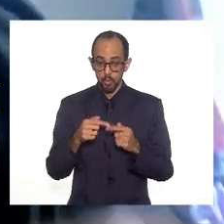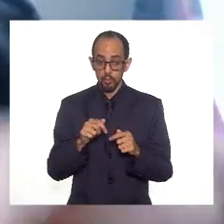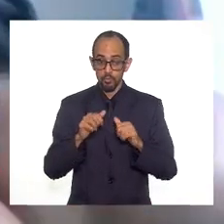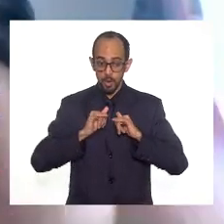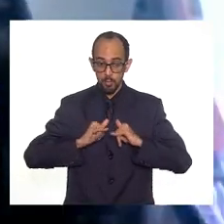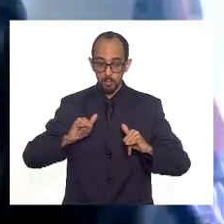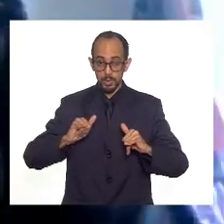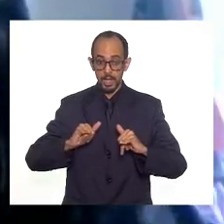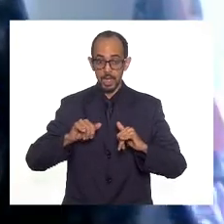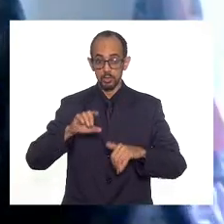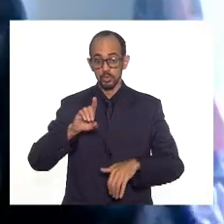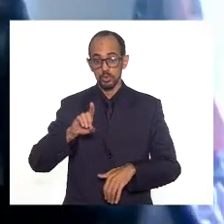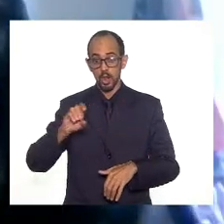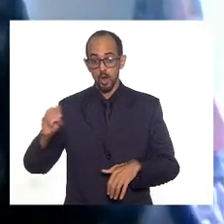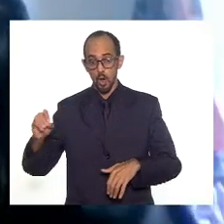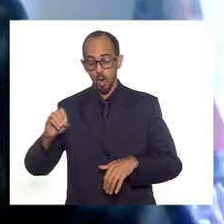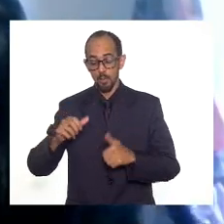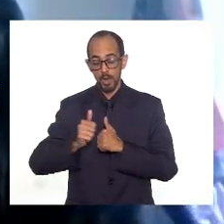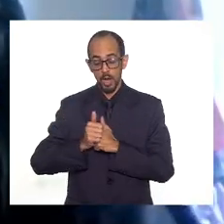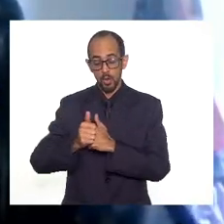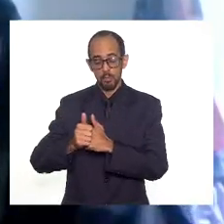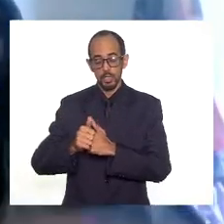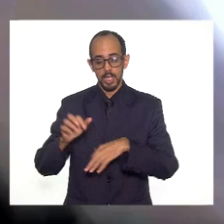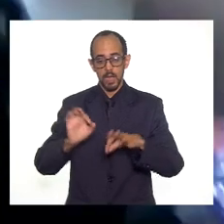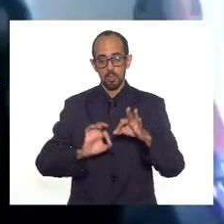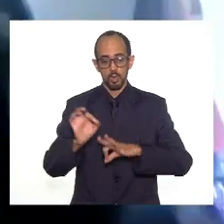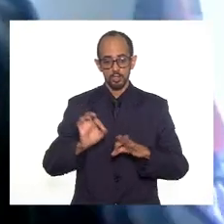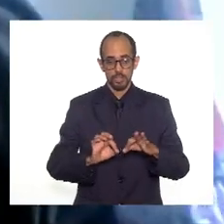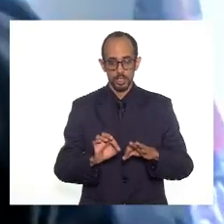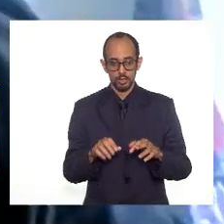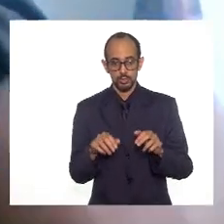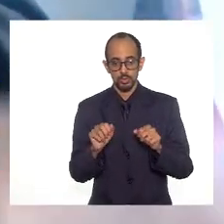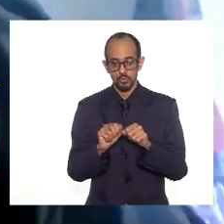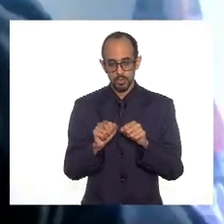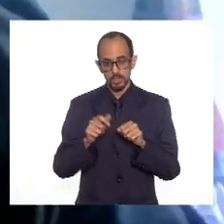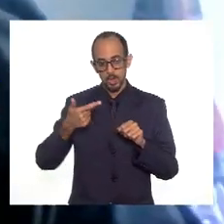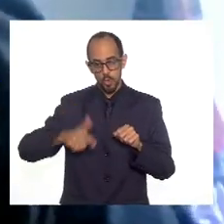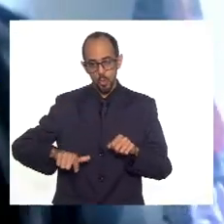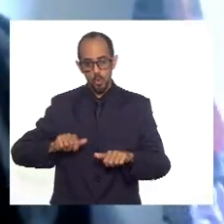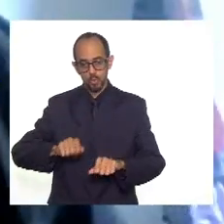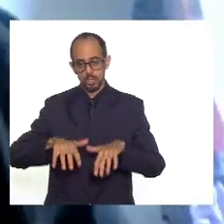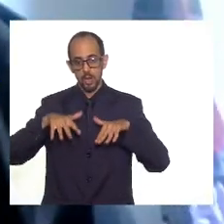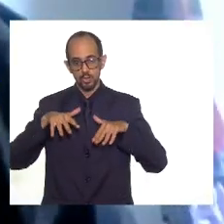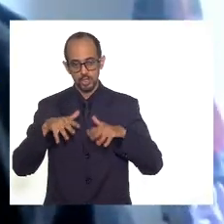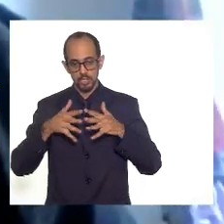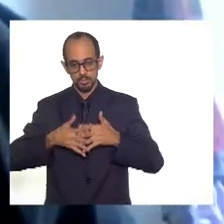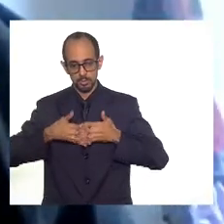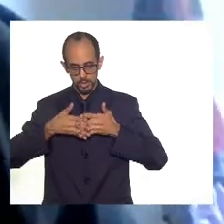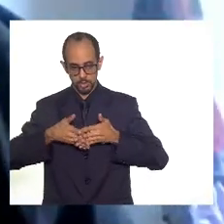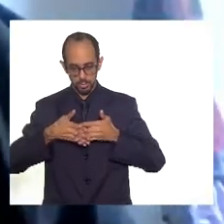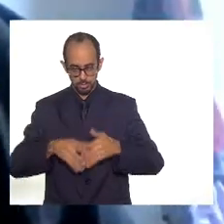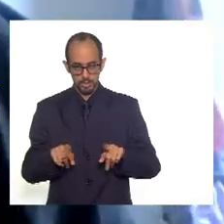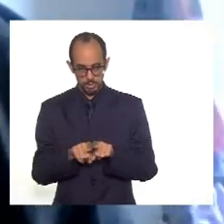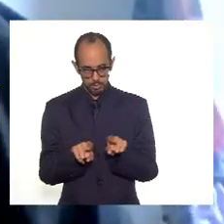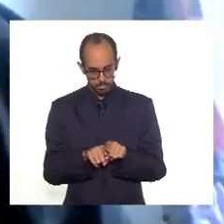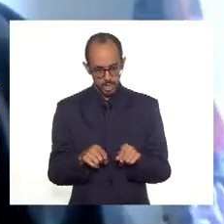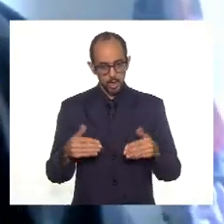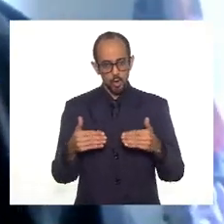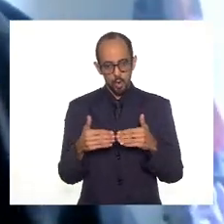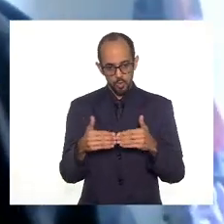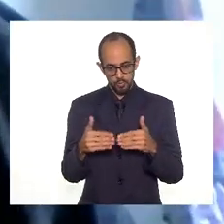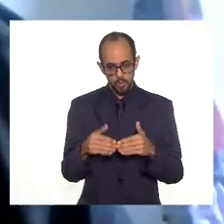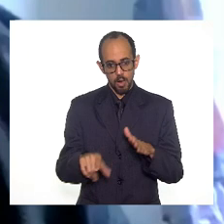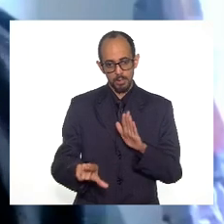Oficial para acompanhar esse projeto e promover a outra audiência em Petrópolis, segundo manda a lei do